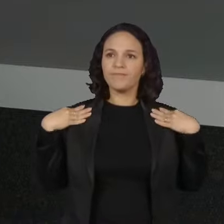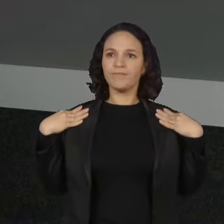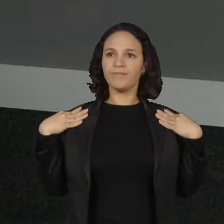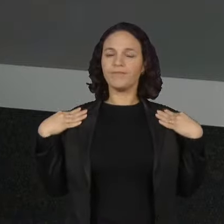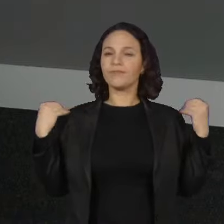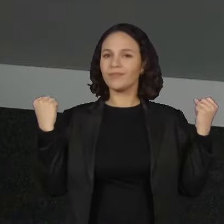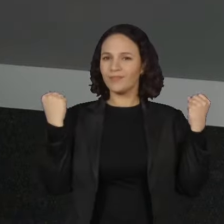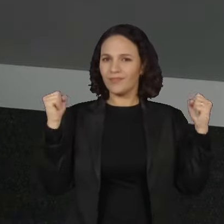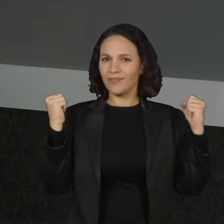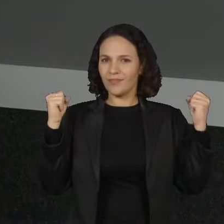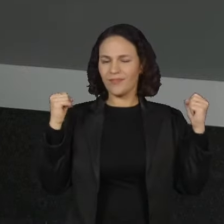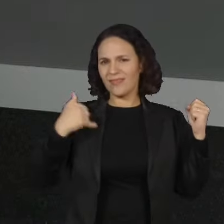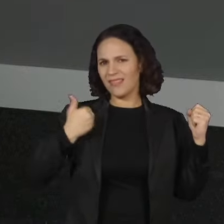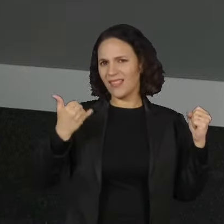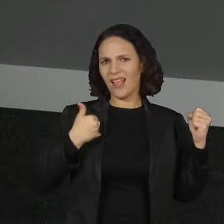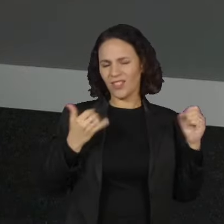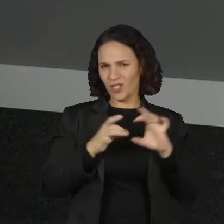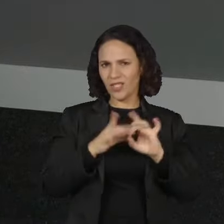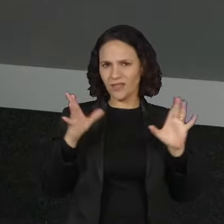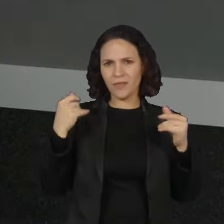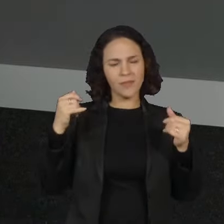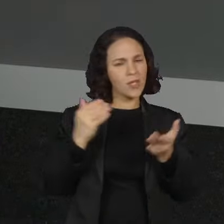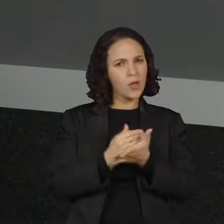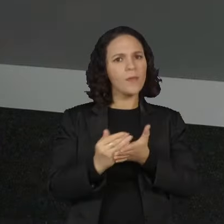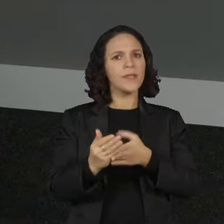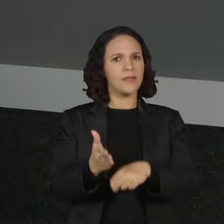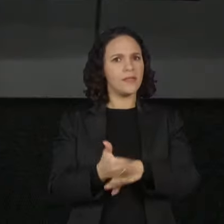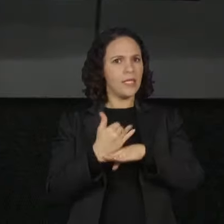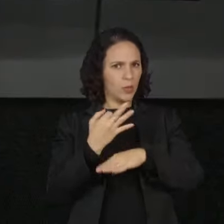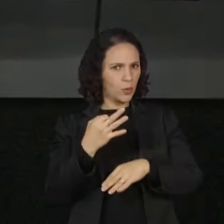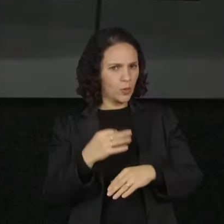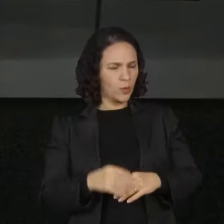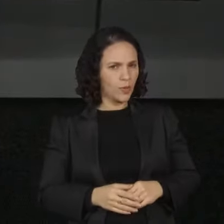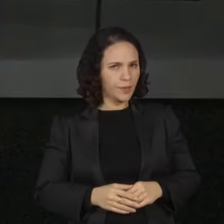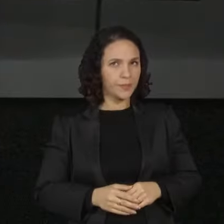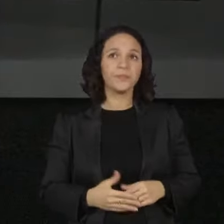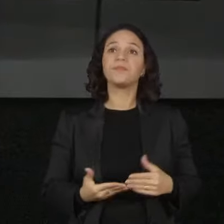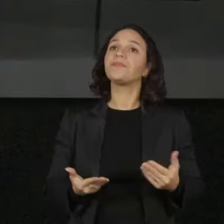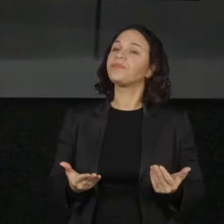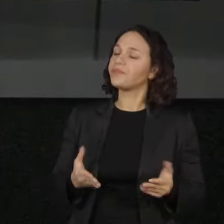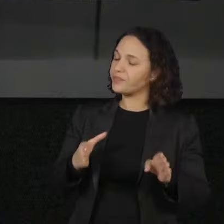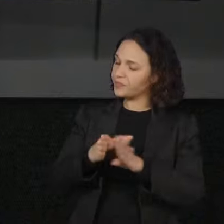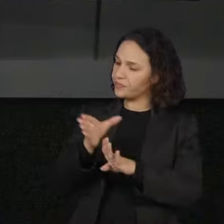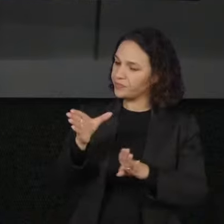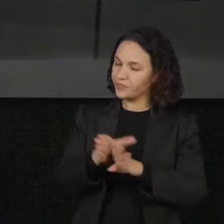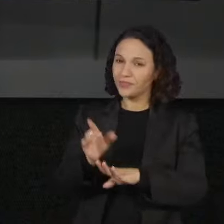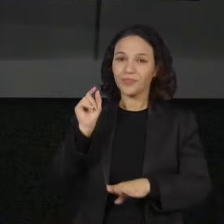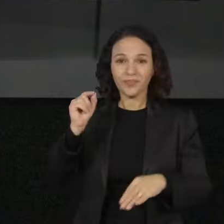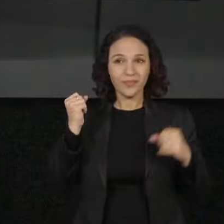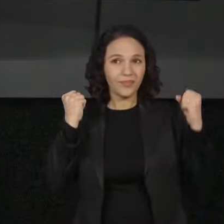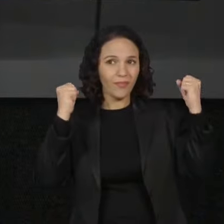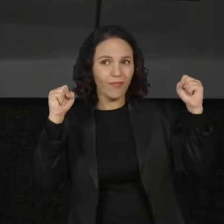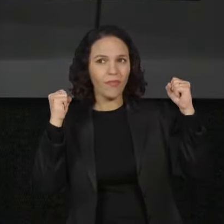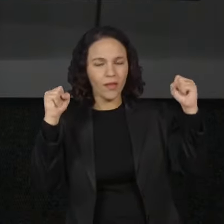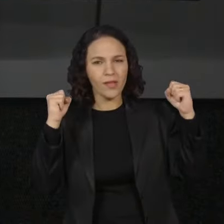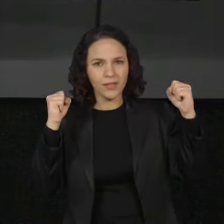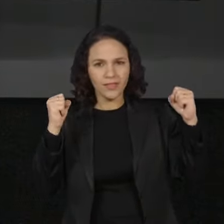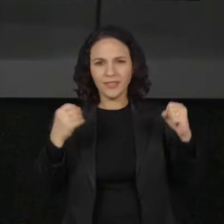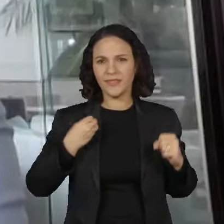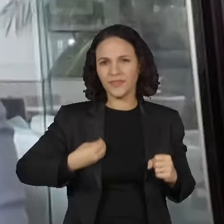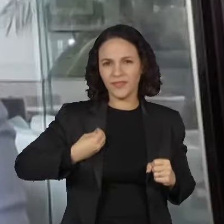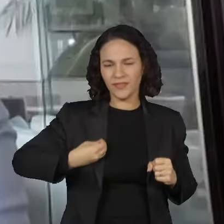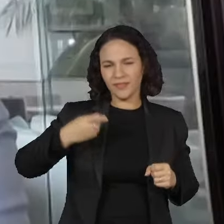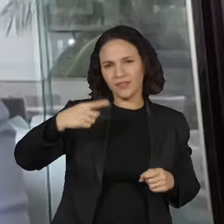atividade física, não tem idade, precisa começar quanto antes melhor, né? Hoje em dia a recomendação é que a atividade física, como a gente leva uma vida